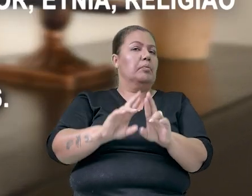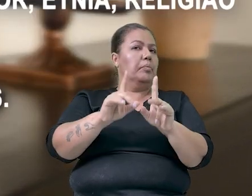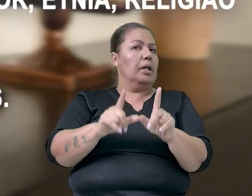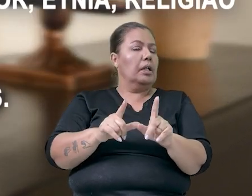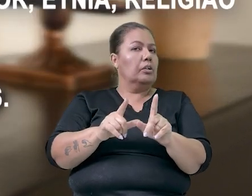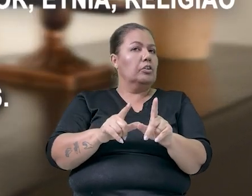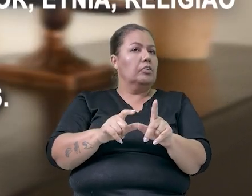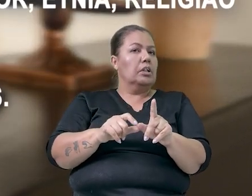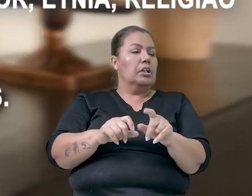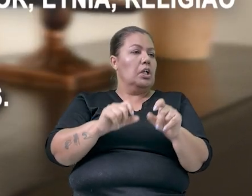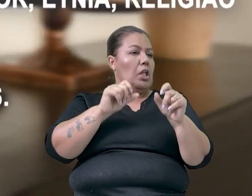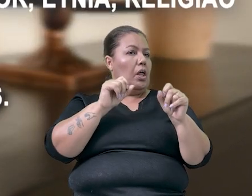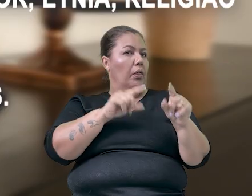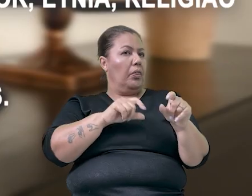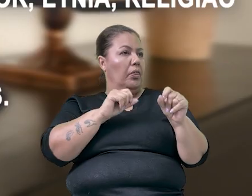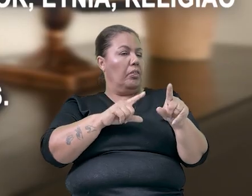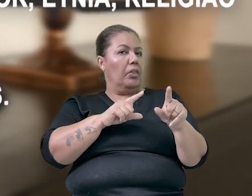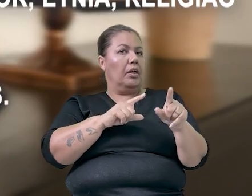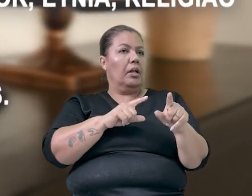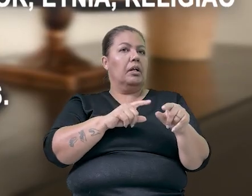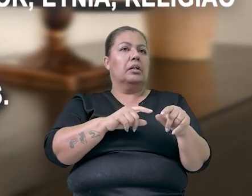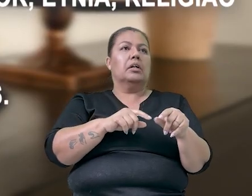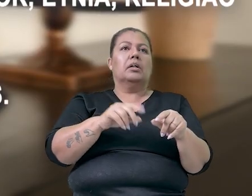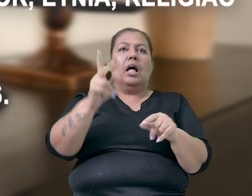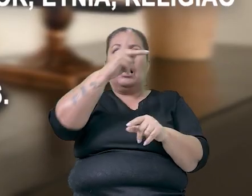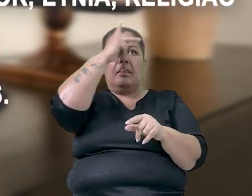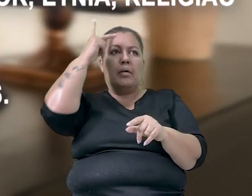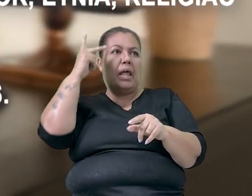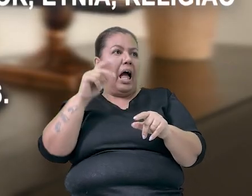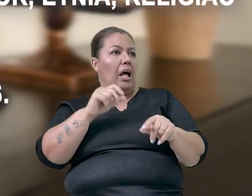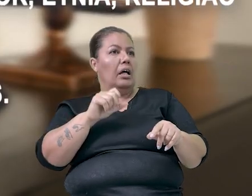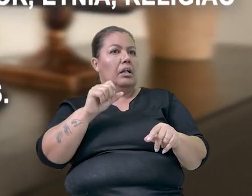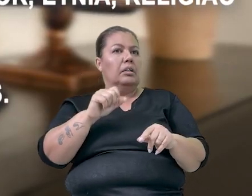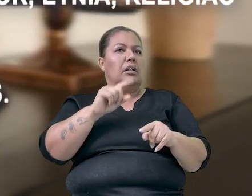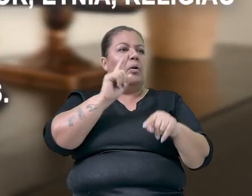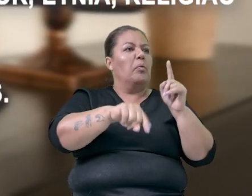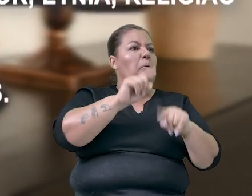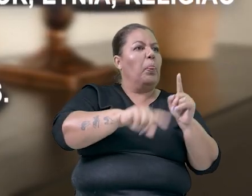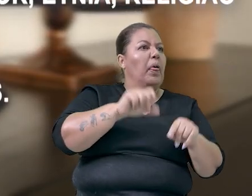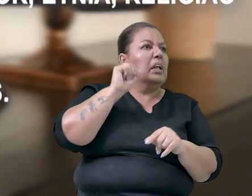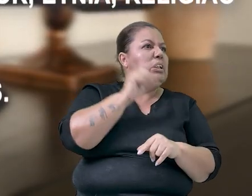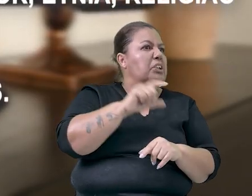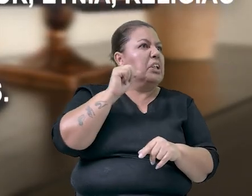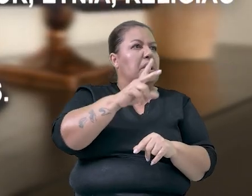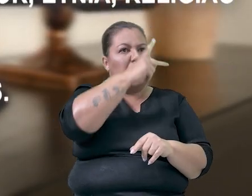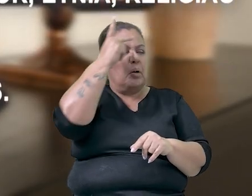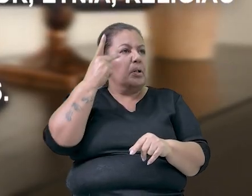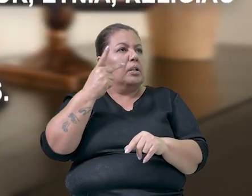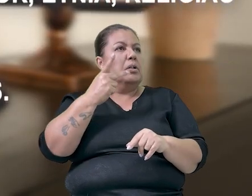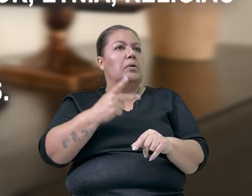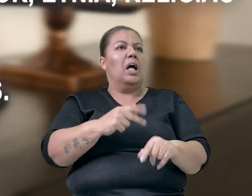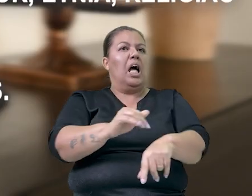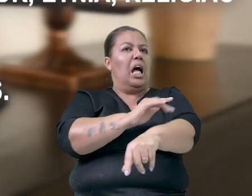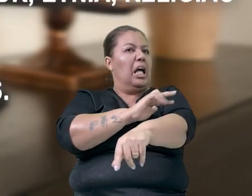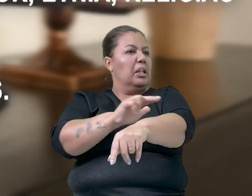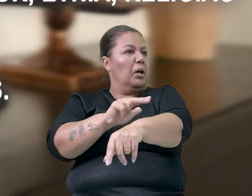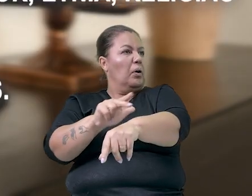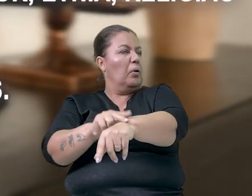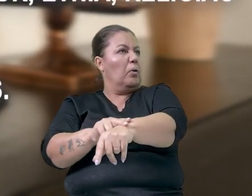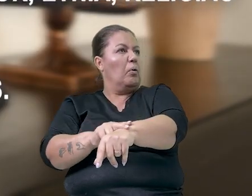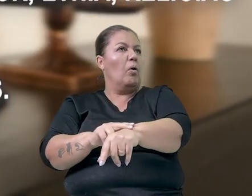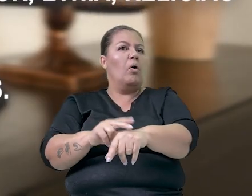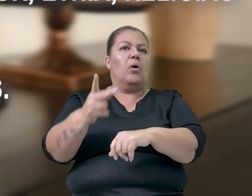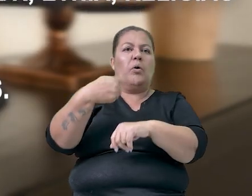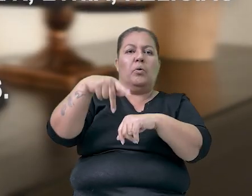racial consiste em ofender a honra de alguém por meio de referências à raça, cor, etnia,